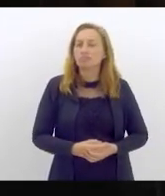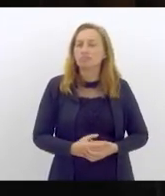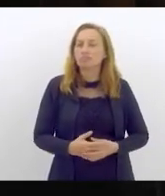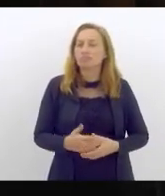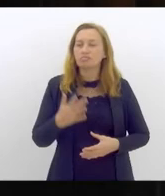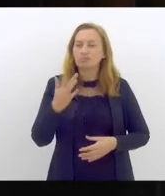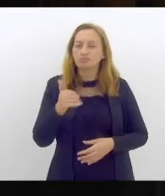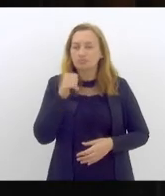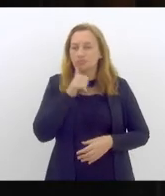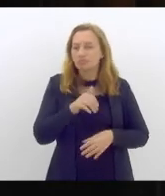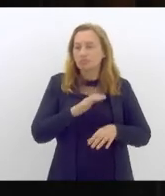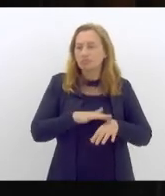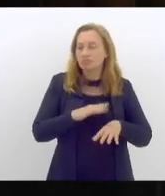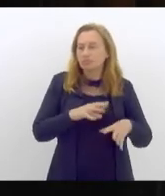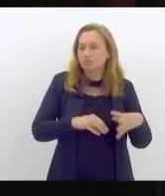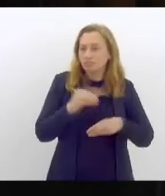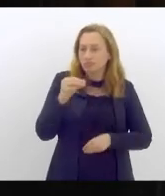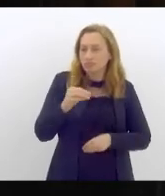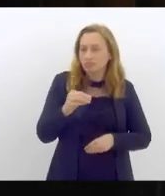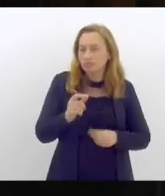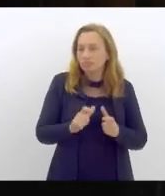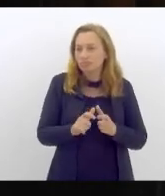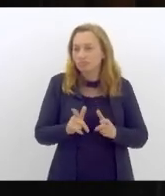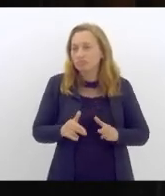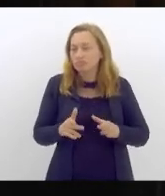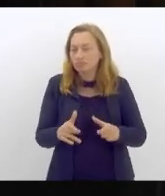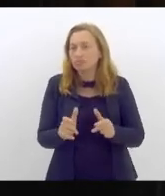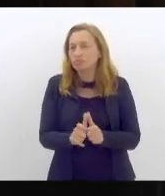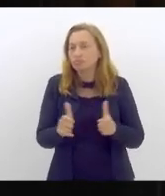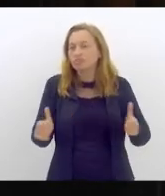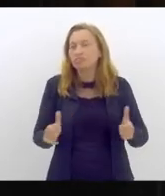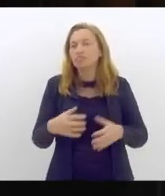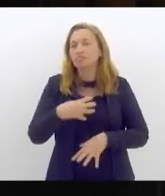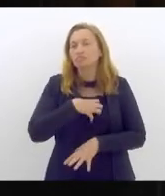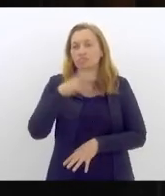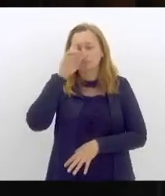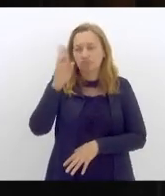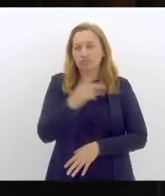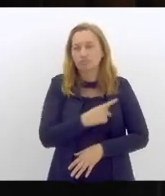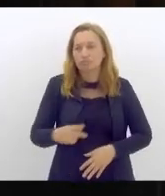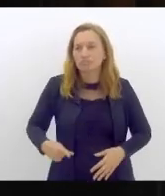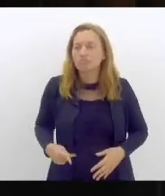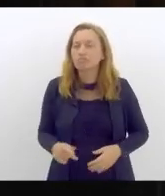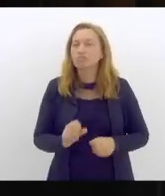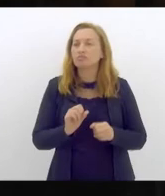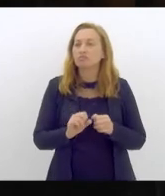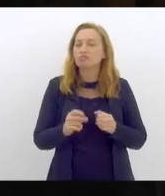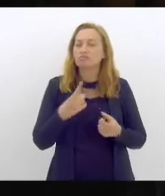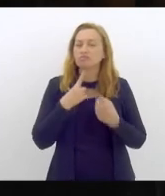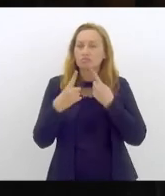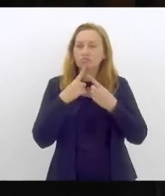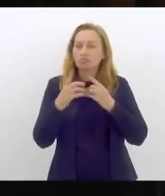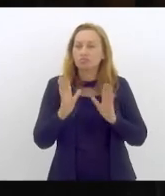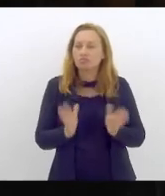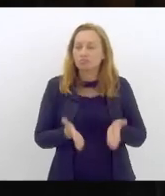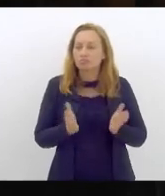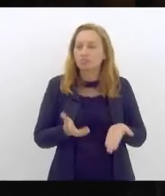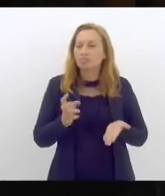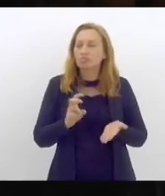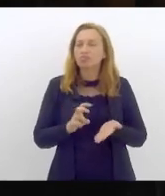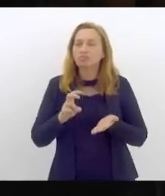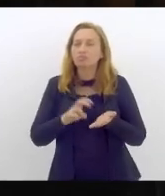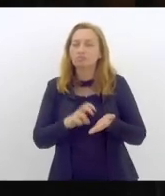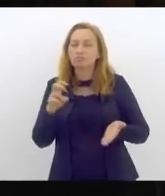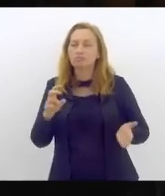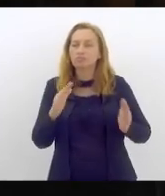curada do câncer é enorme Então nesse sentido senhora presidenta fizemos o debate hoje nessa manhã nessa